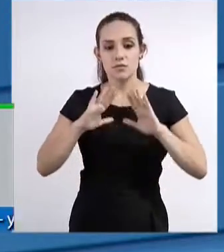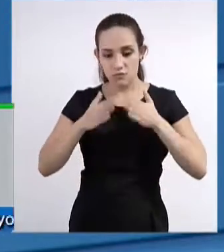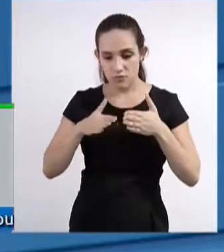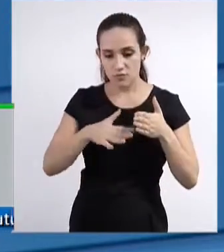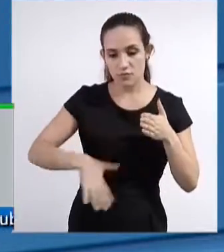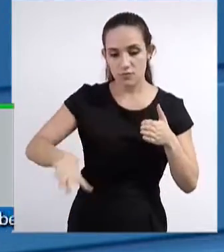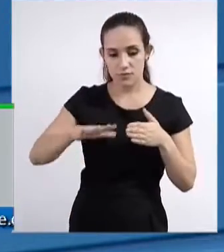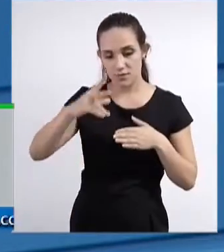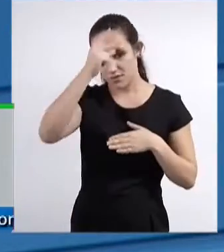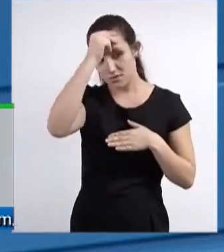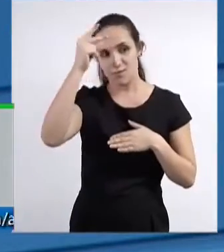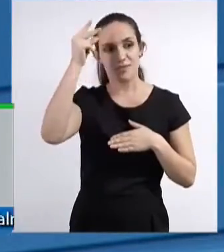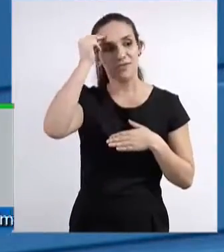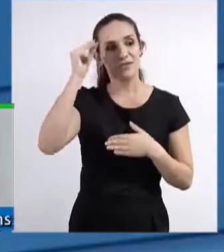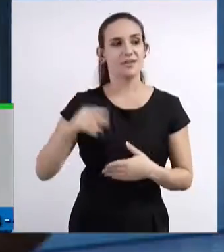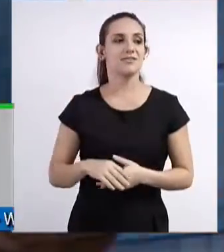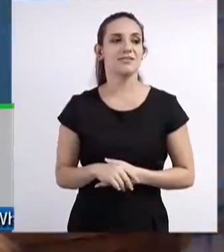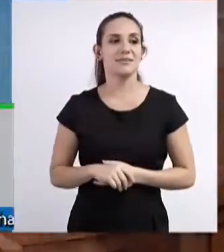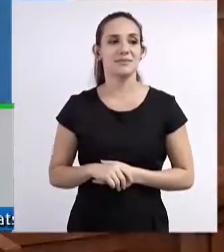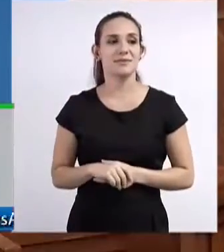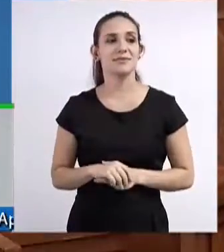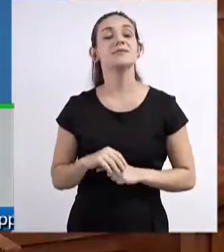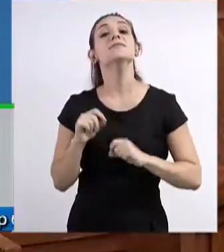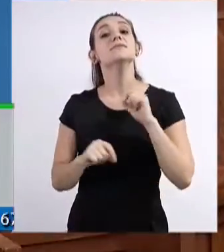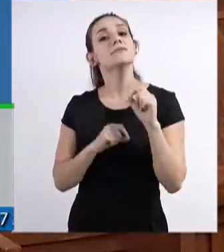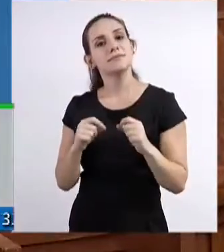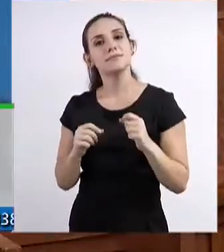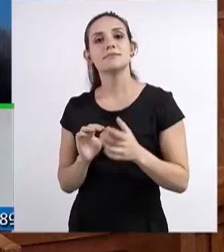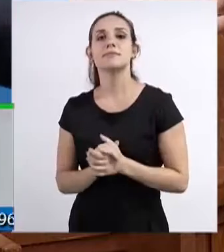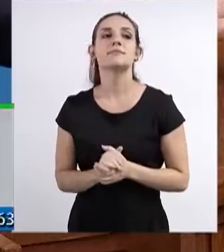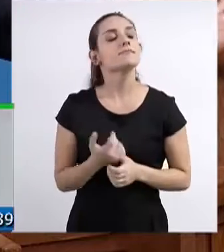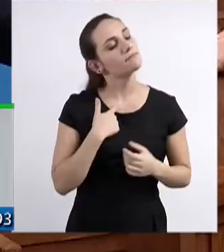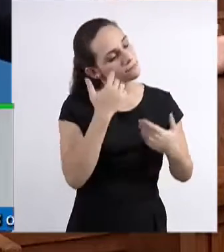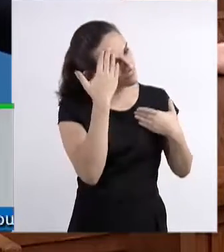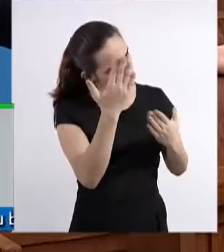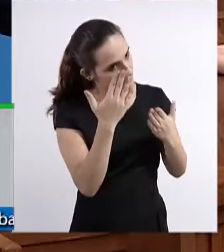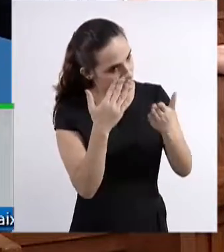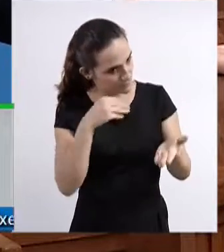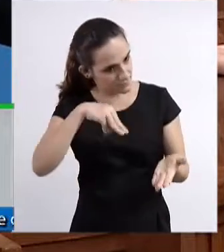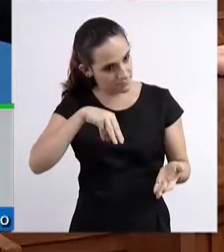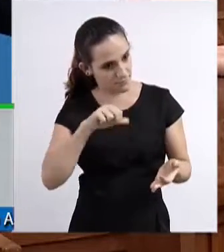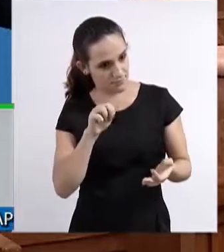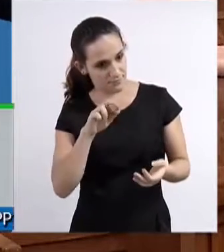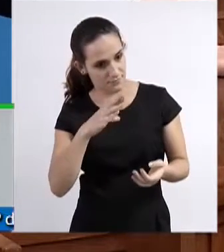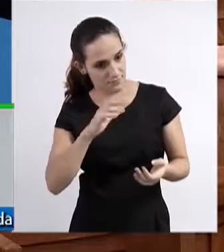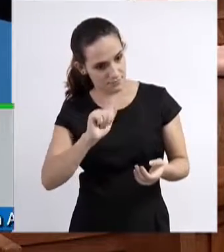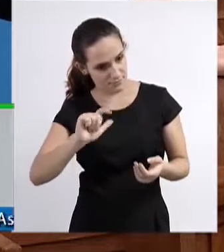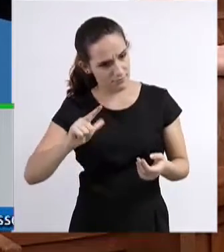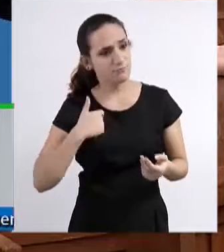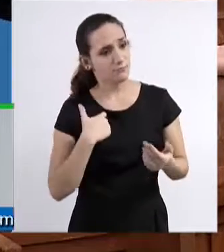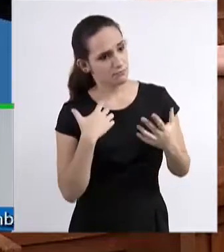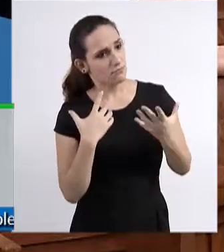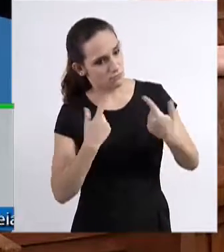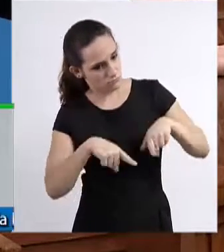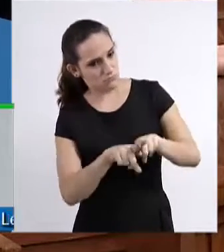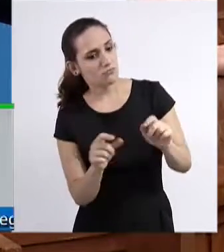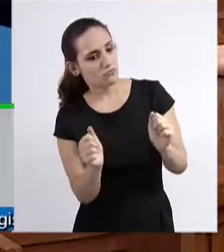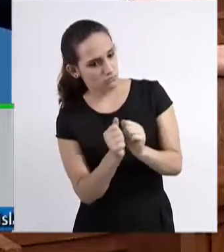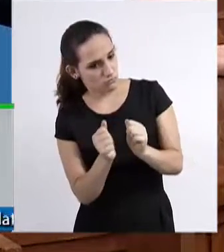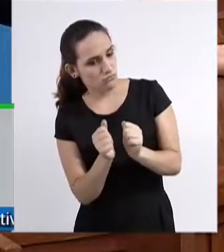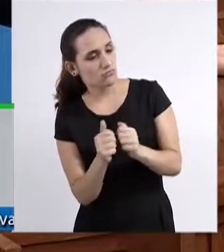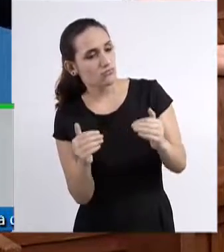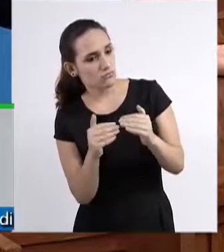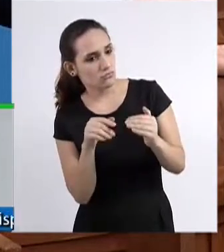especificamente a Prefeitura. Muito obrigado. Eu agradeço, deputado Marçal, também incorporo a fala de Vossa Excelência e encaminho